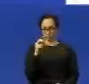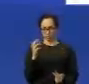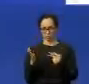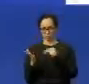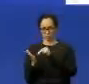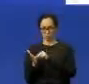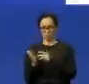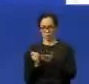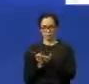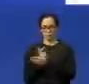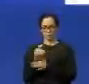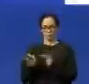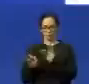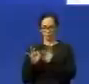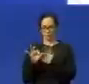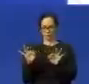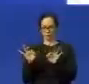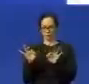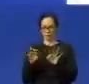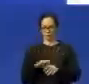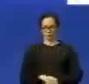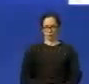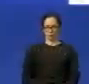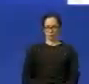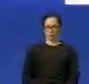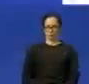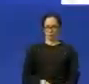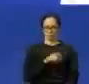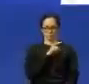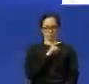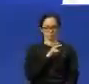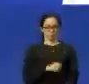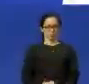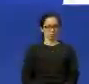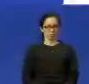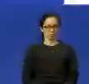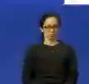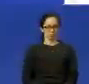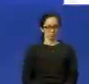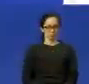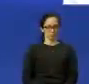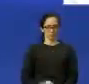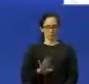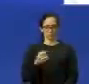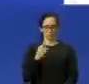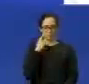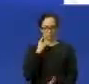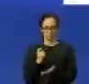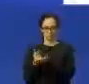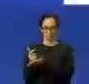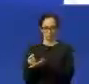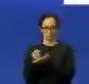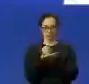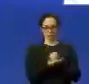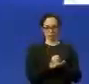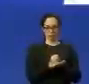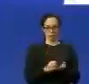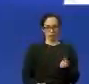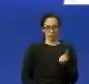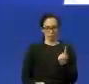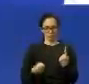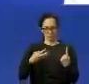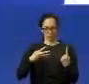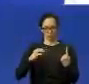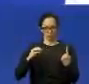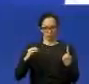lembrança, no caso, de um dos monumentos que ele visitou, né? E essa peça tem uma escala de 1 para